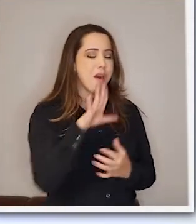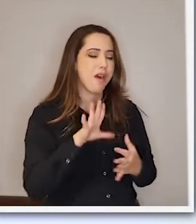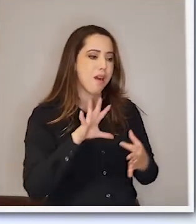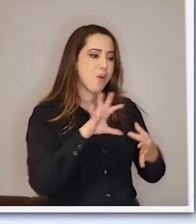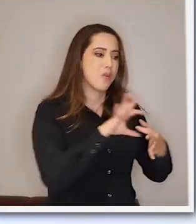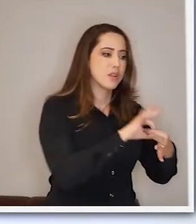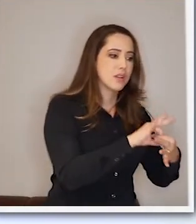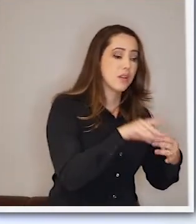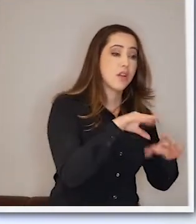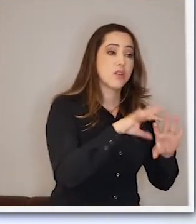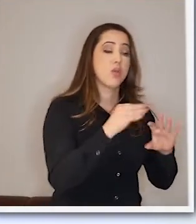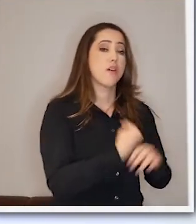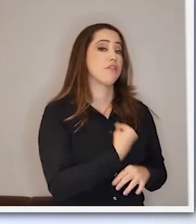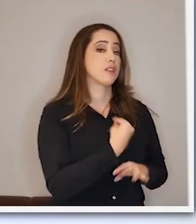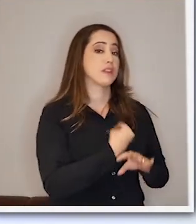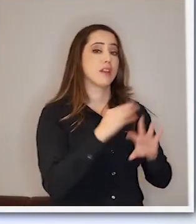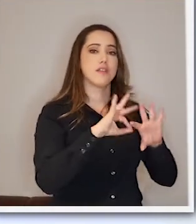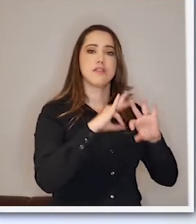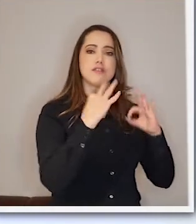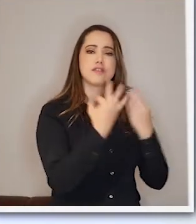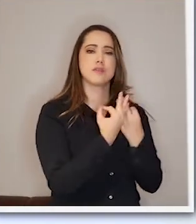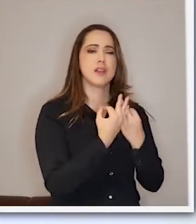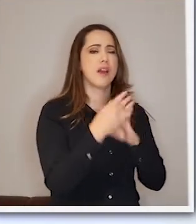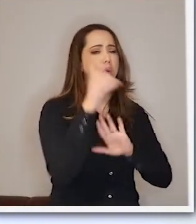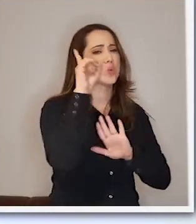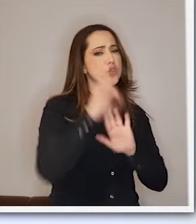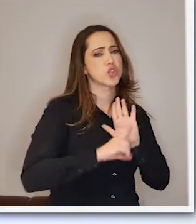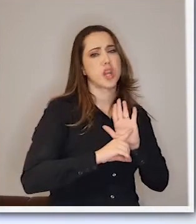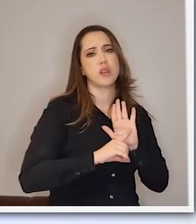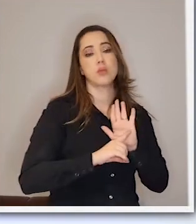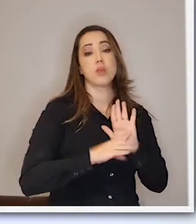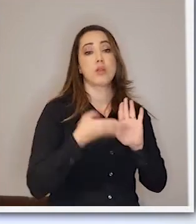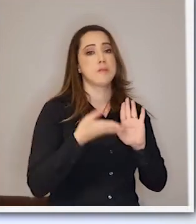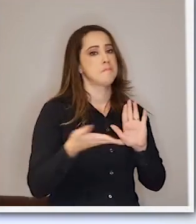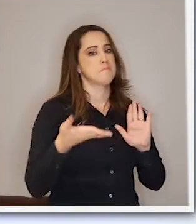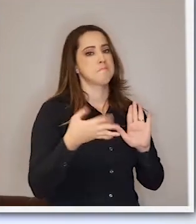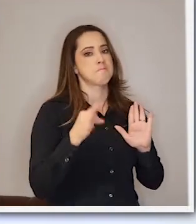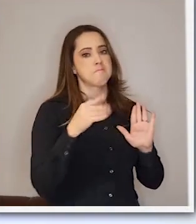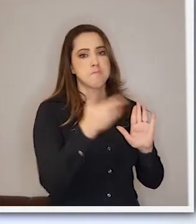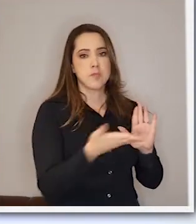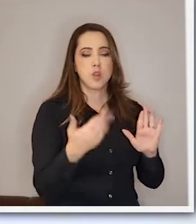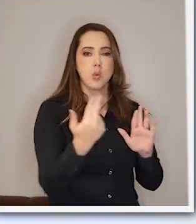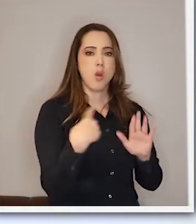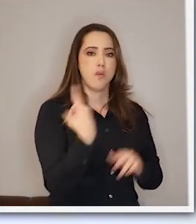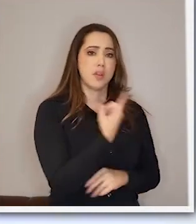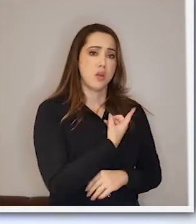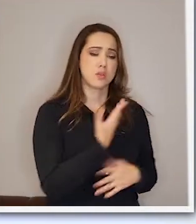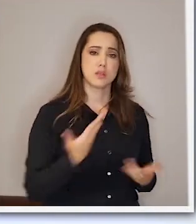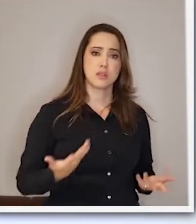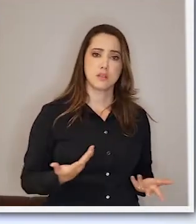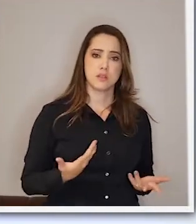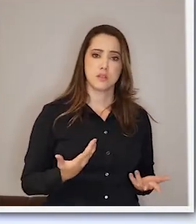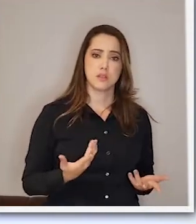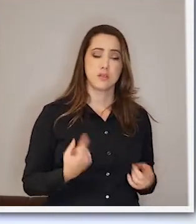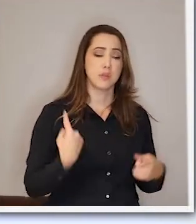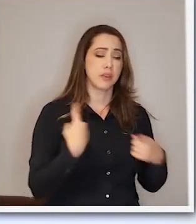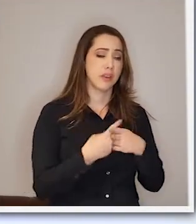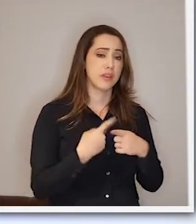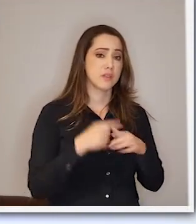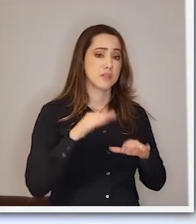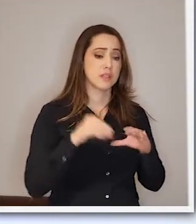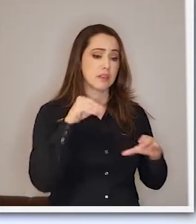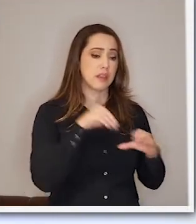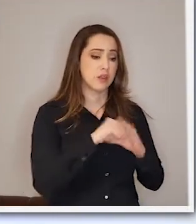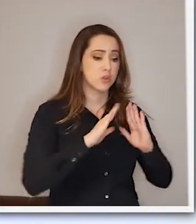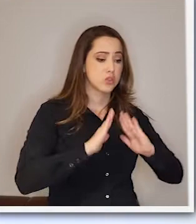e permitir com que eles tenham uma vida familiar digna, plena, como a nossa.